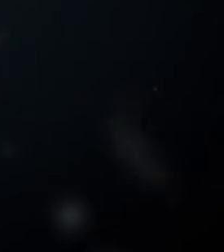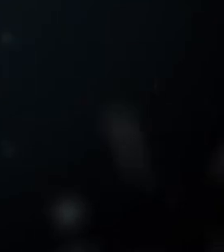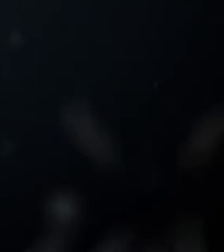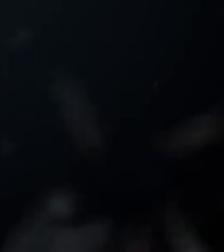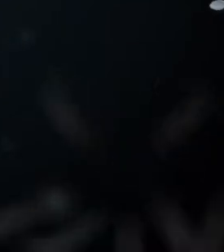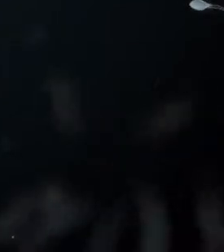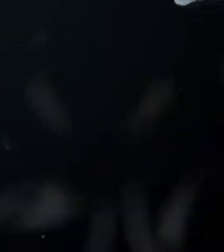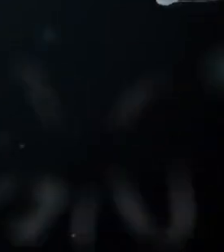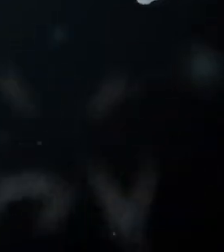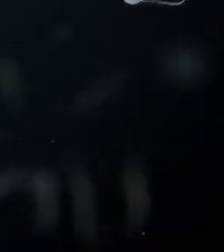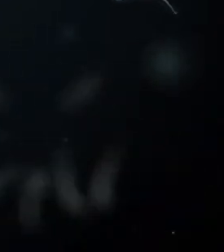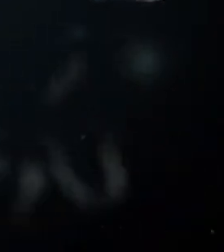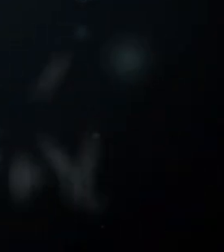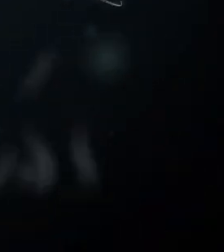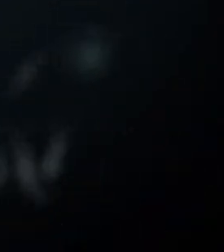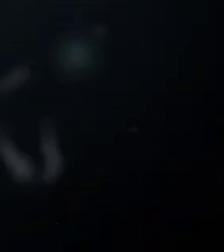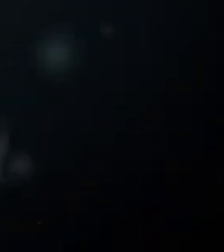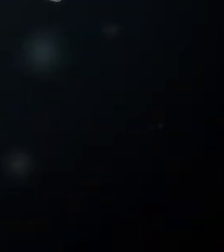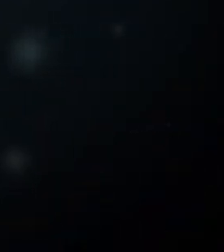aí